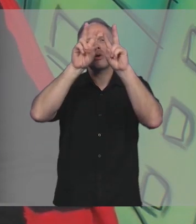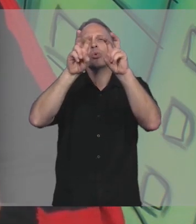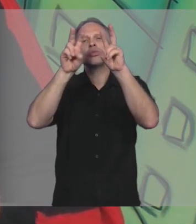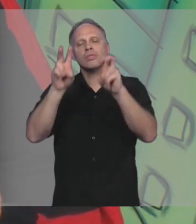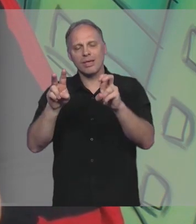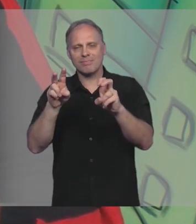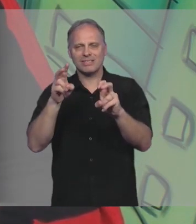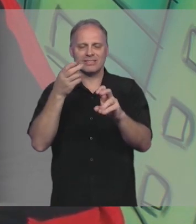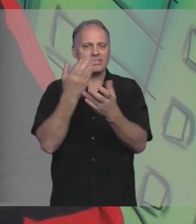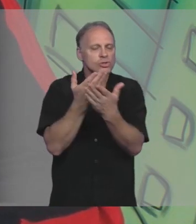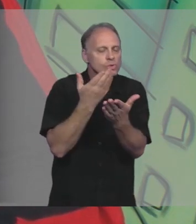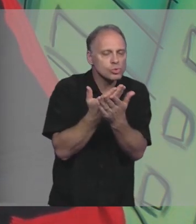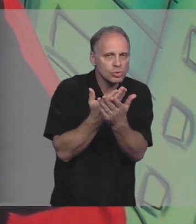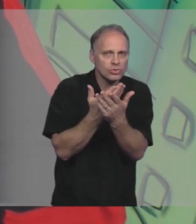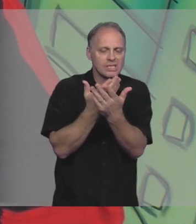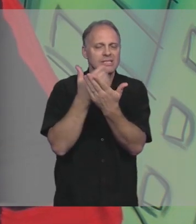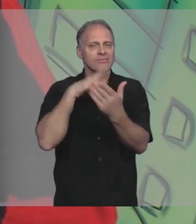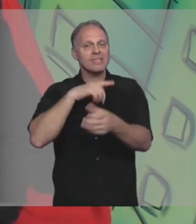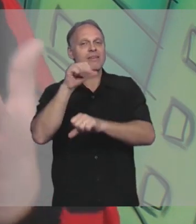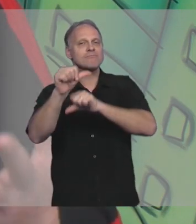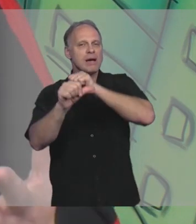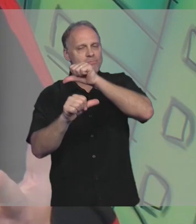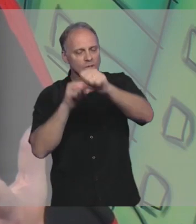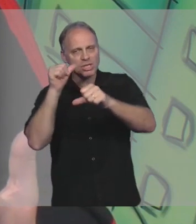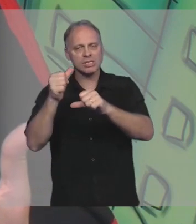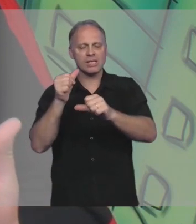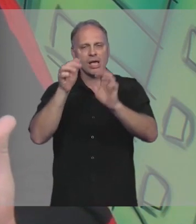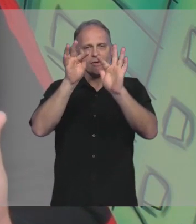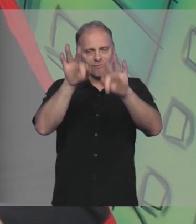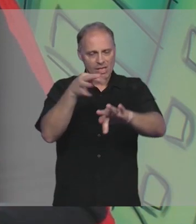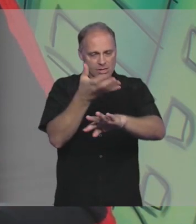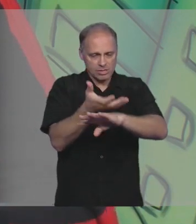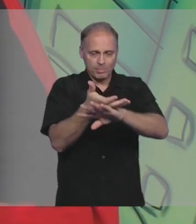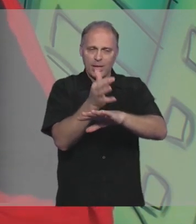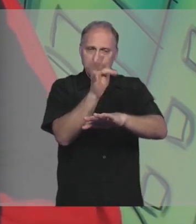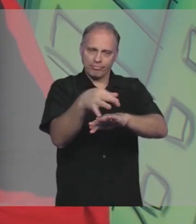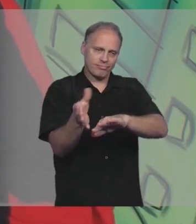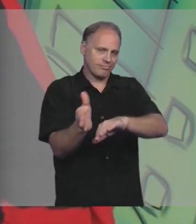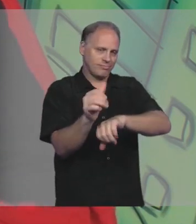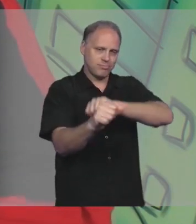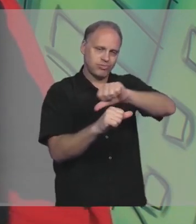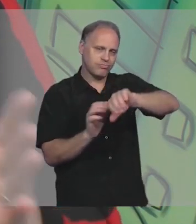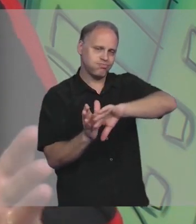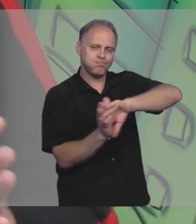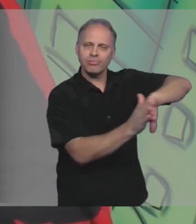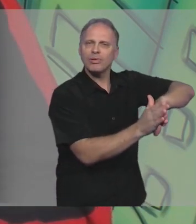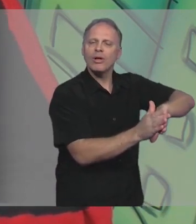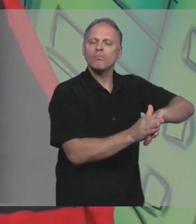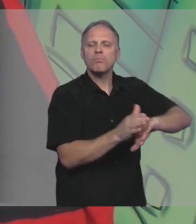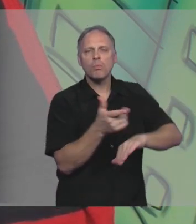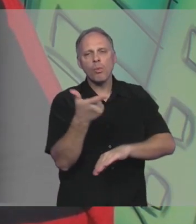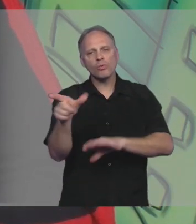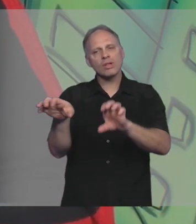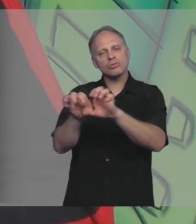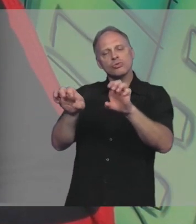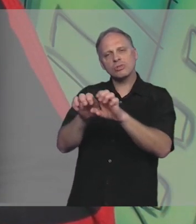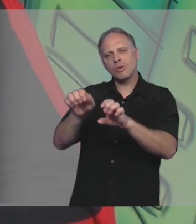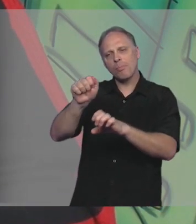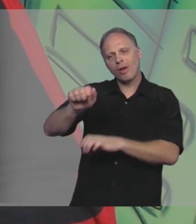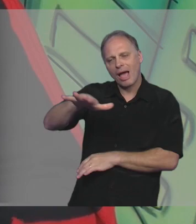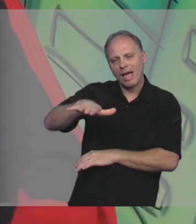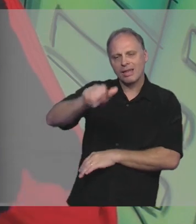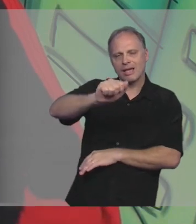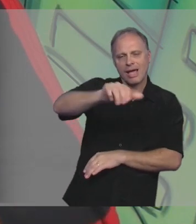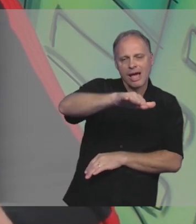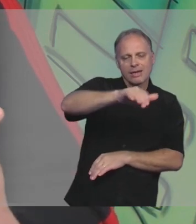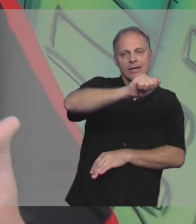uma mudança de fim das disciplinas propriamente ditas, uma estruturação por áreas e também